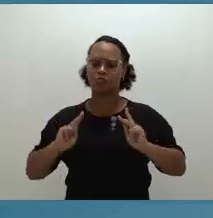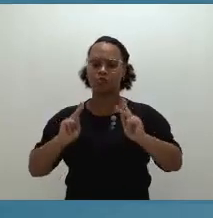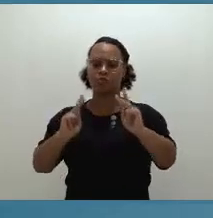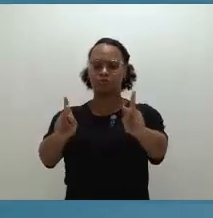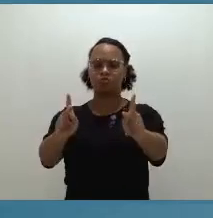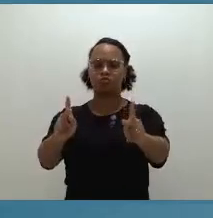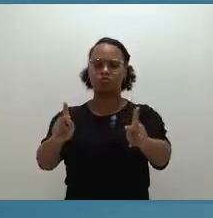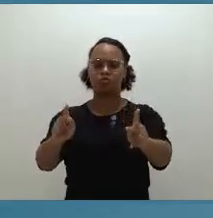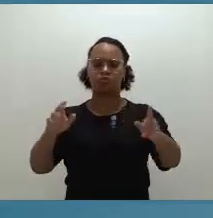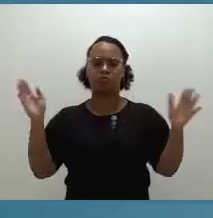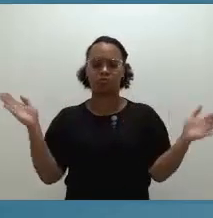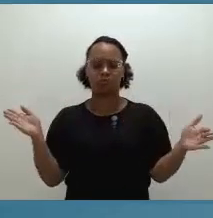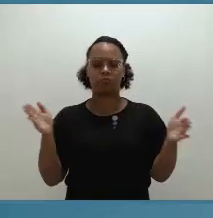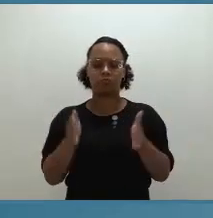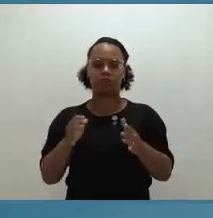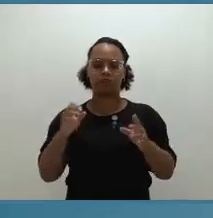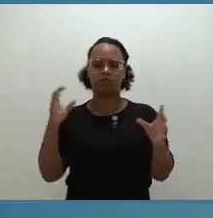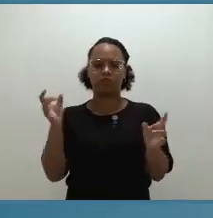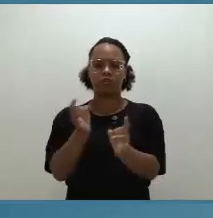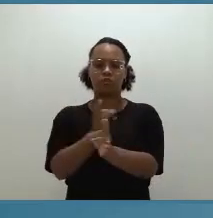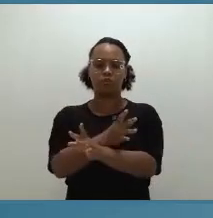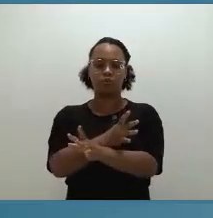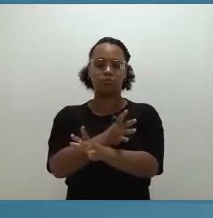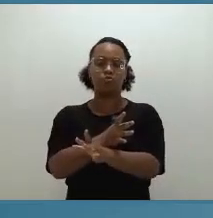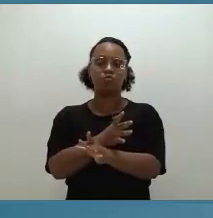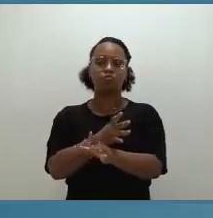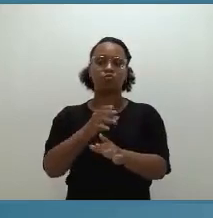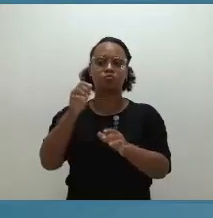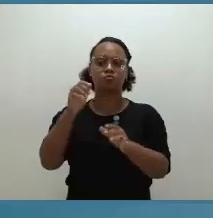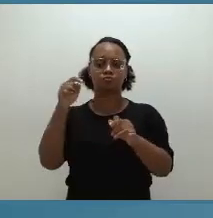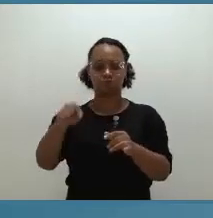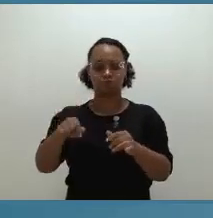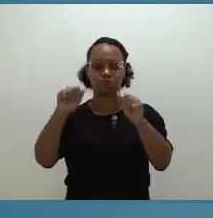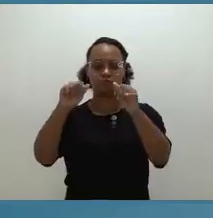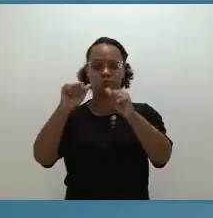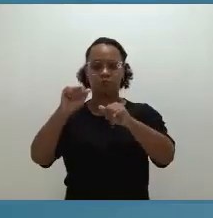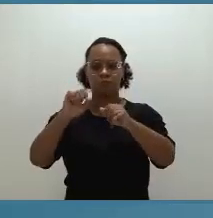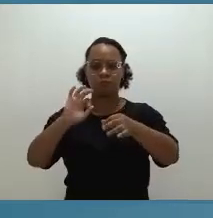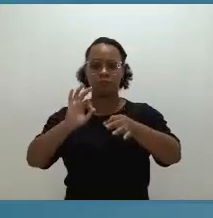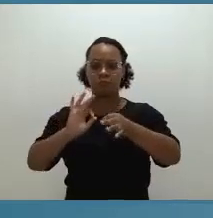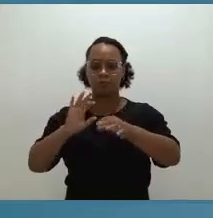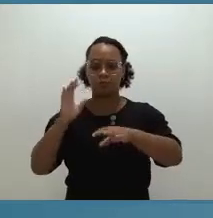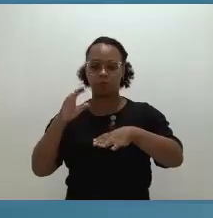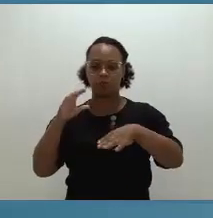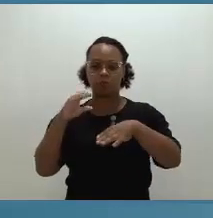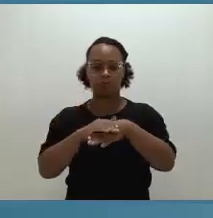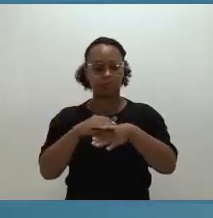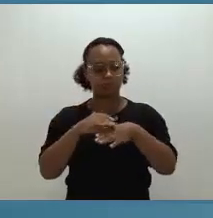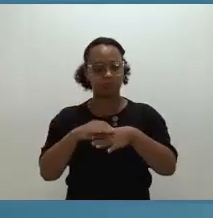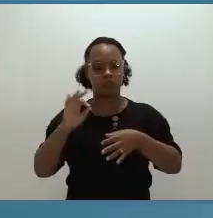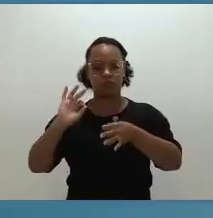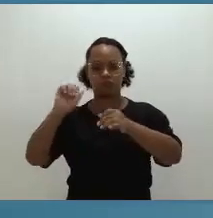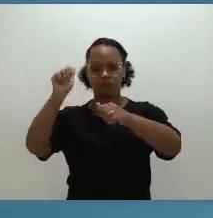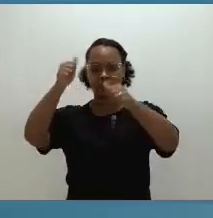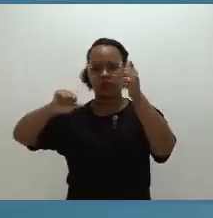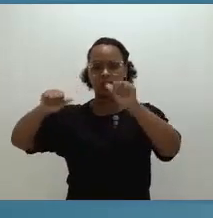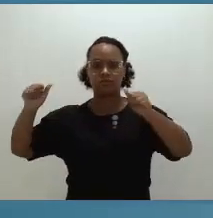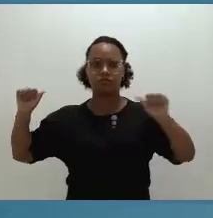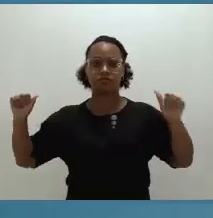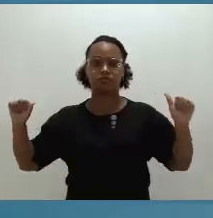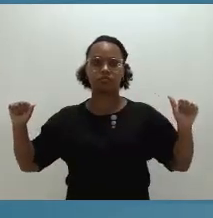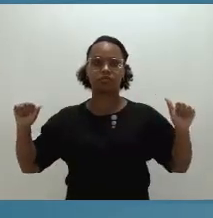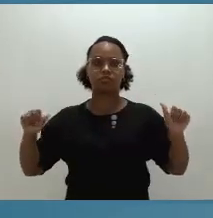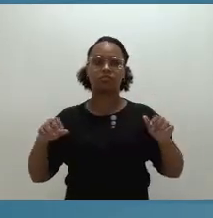o prazo para conclusão do presente processo administrativo de Secretaria Judiciária para